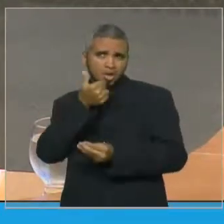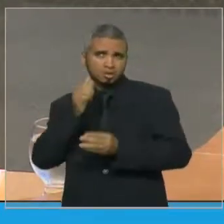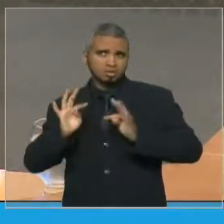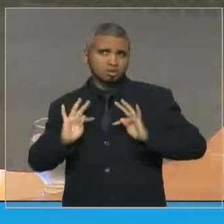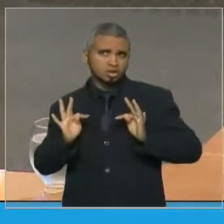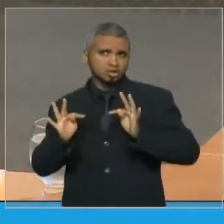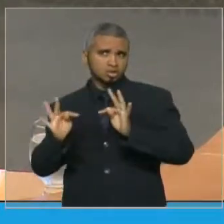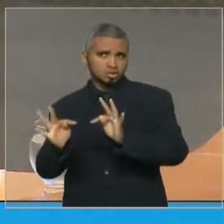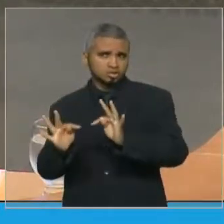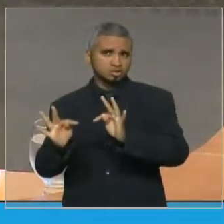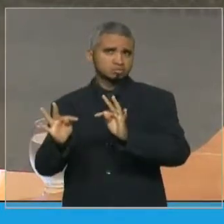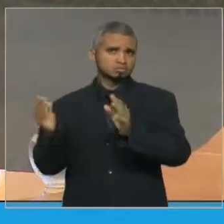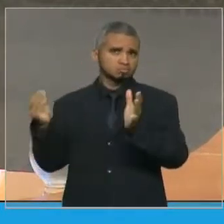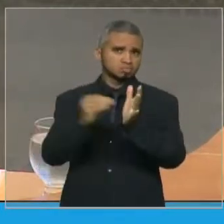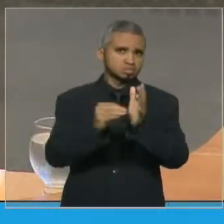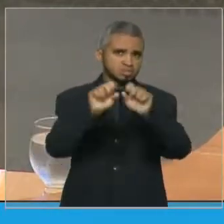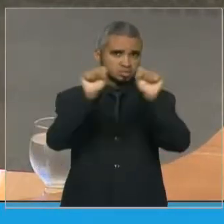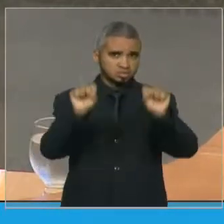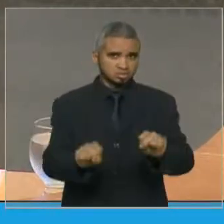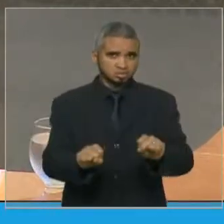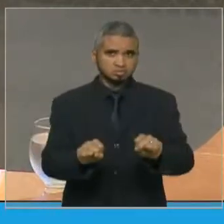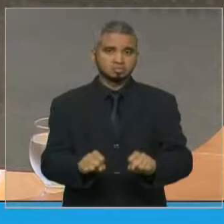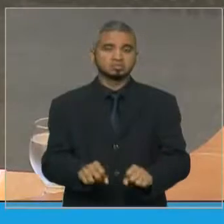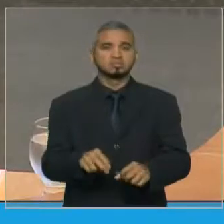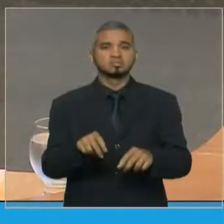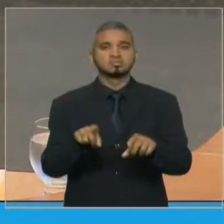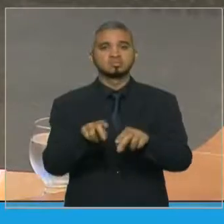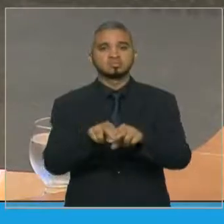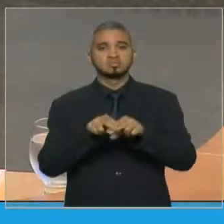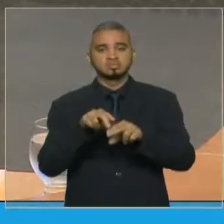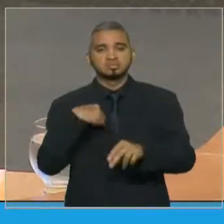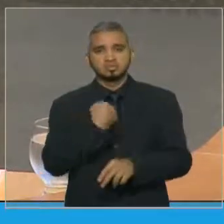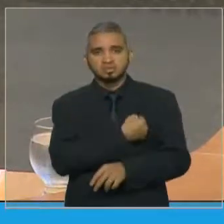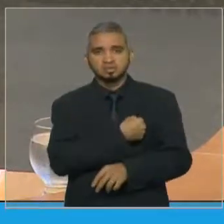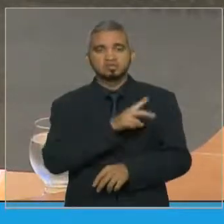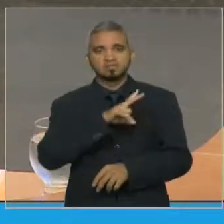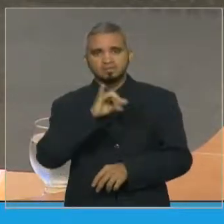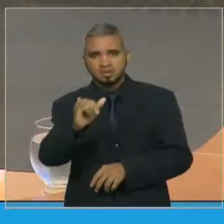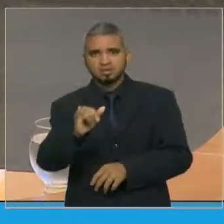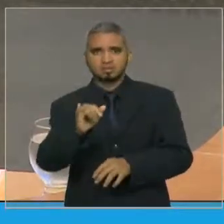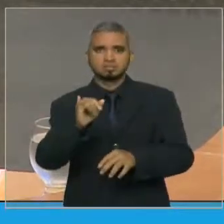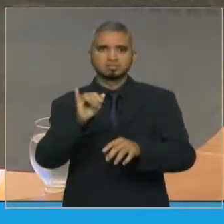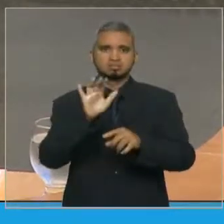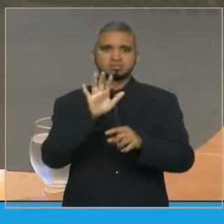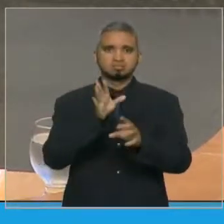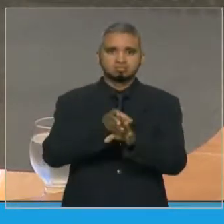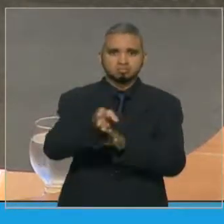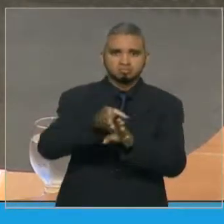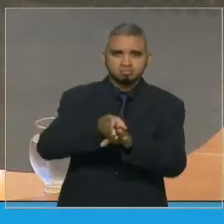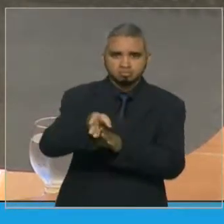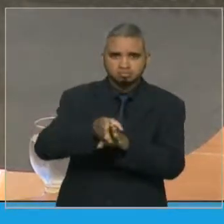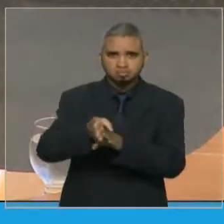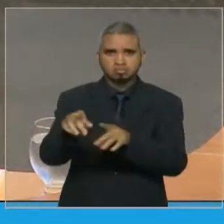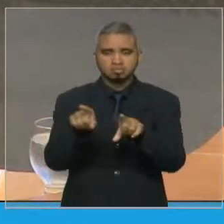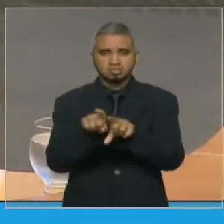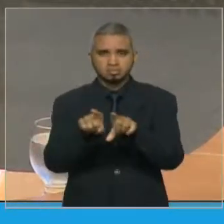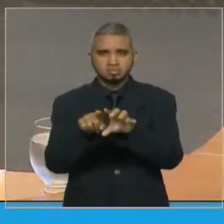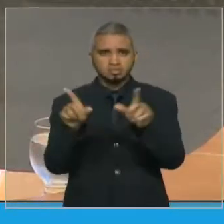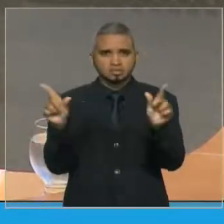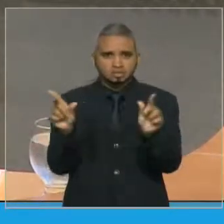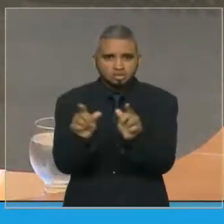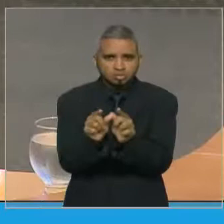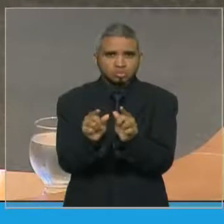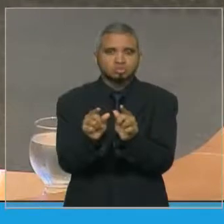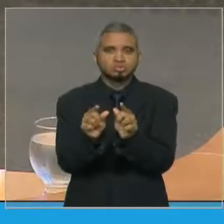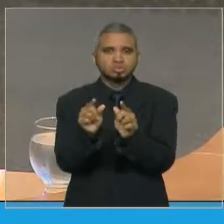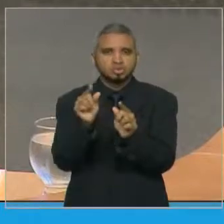trabalhistas, racionalizará e simplificará o cumprimento de obrigações, eliminará a redundância nas informações